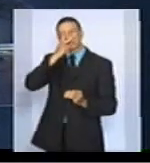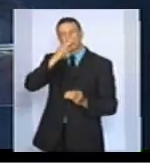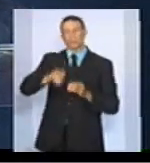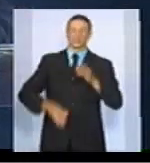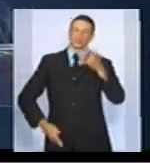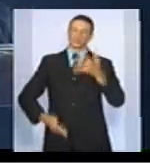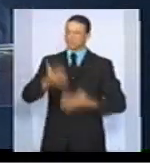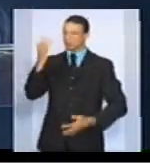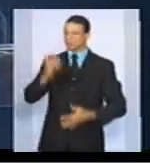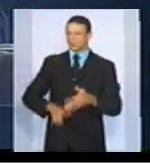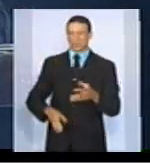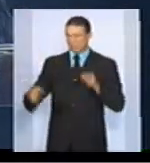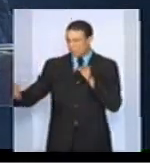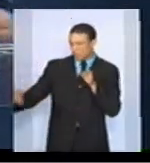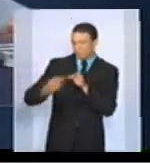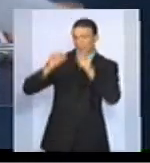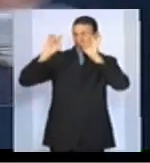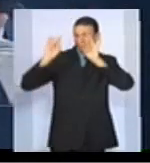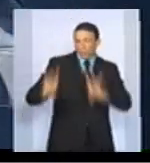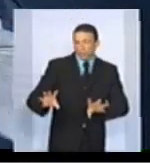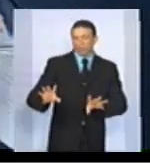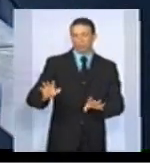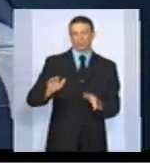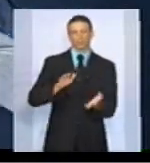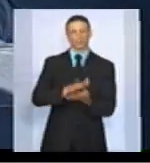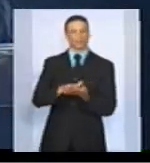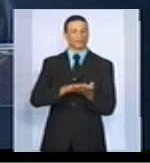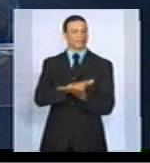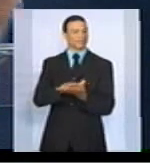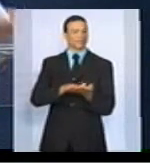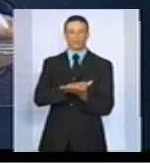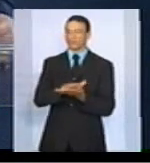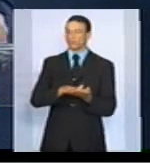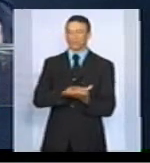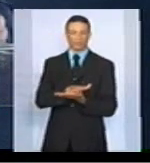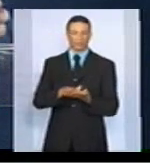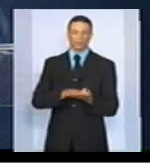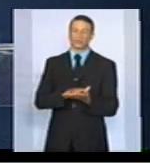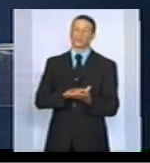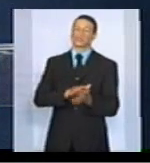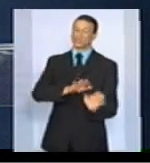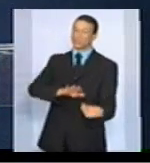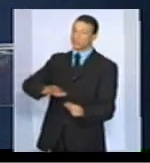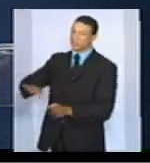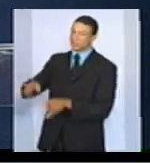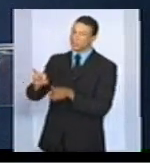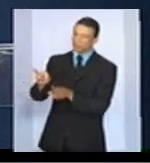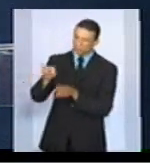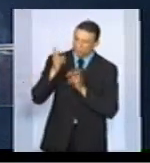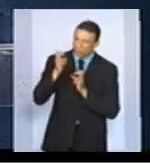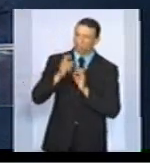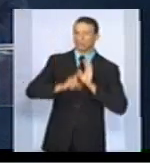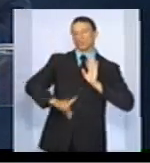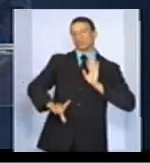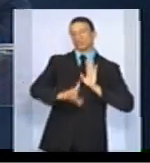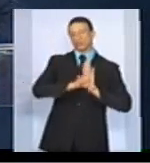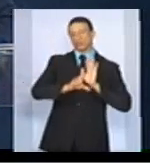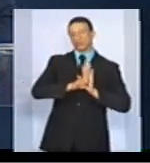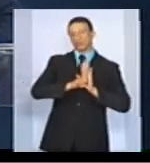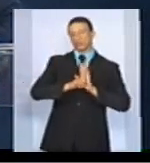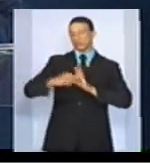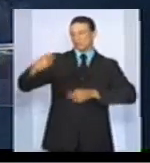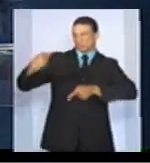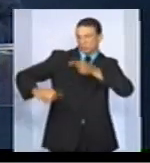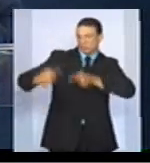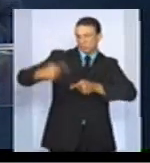não ocorre na verdade o que a gente percebe é uma grande intervenção na atividade com